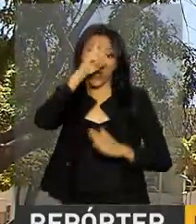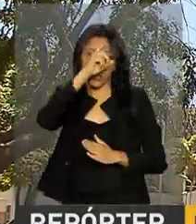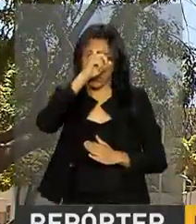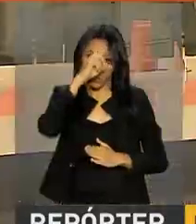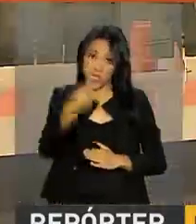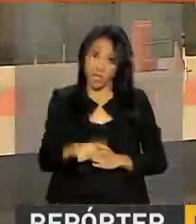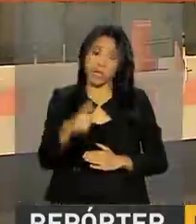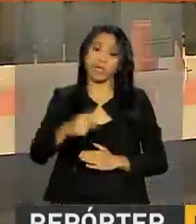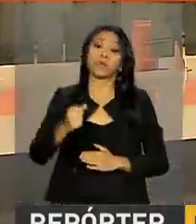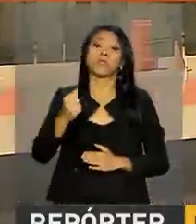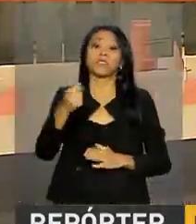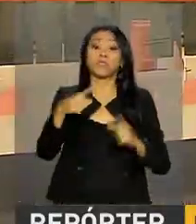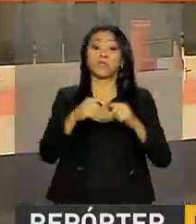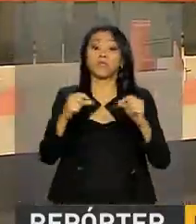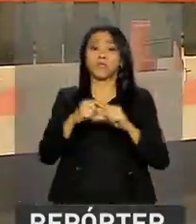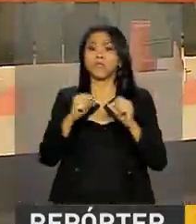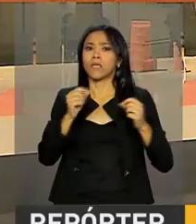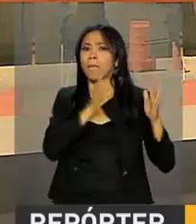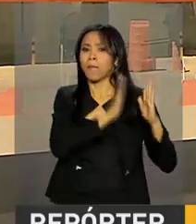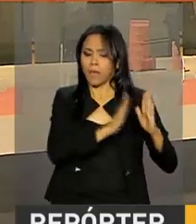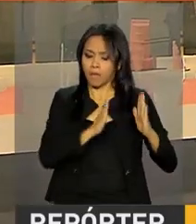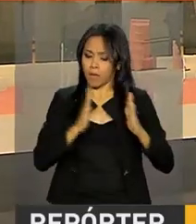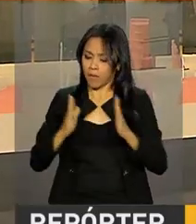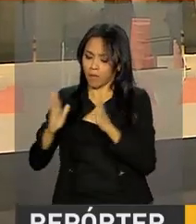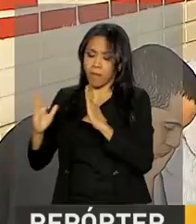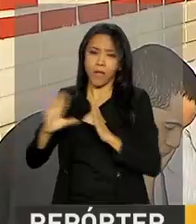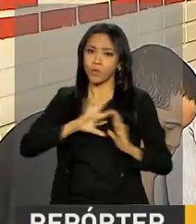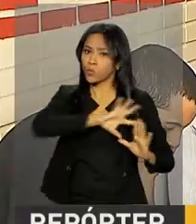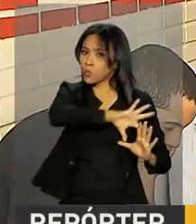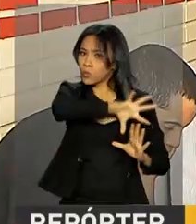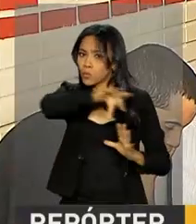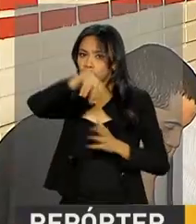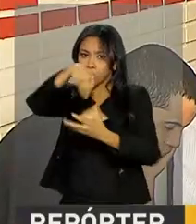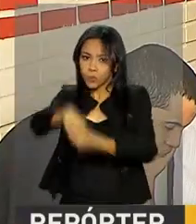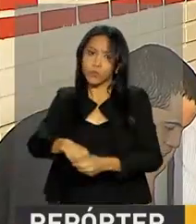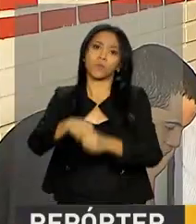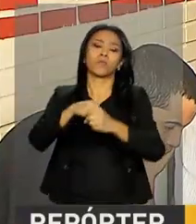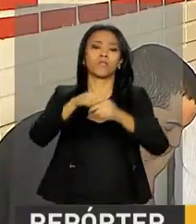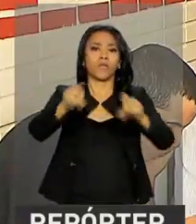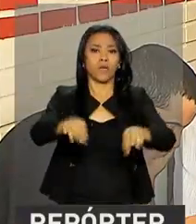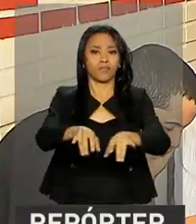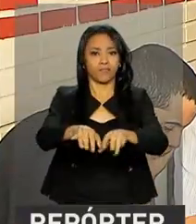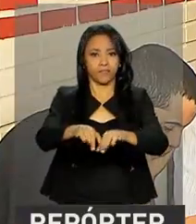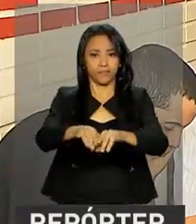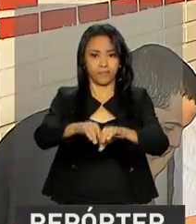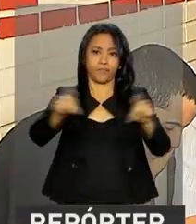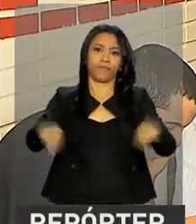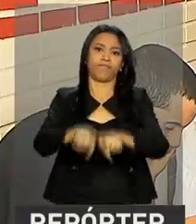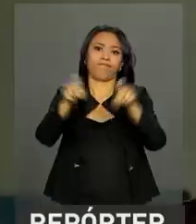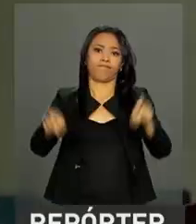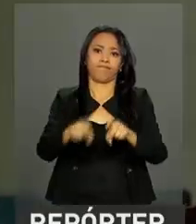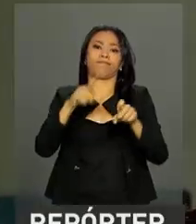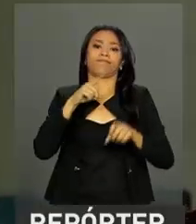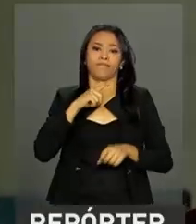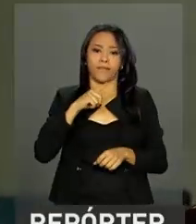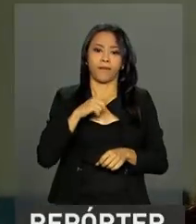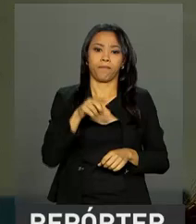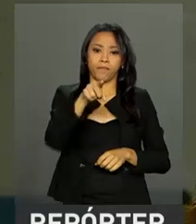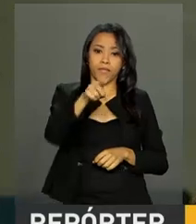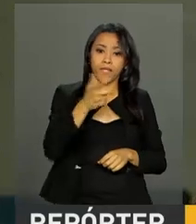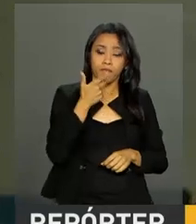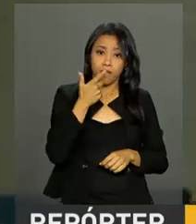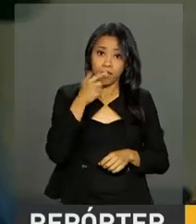Brasília, todas as etapas de atendimento constam no sistema desde a entrada do paciente até a sua alta. O